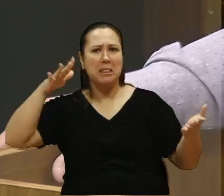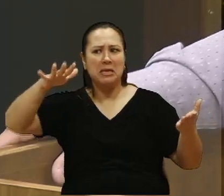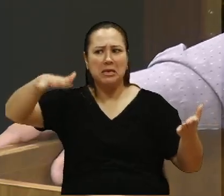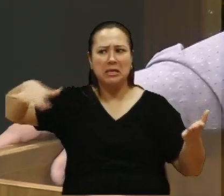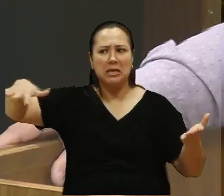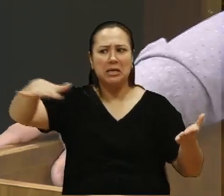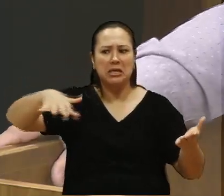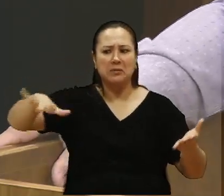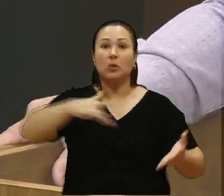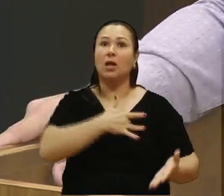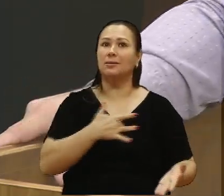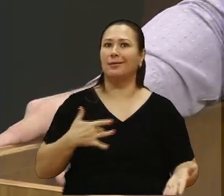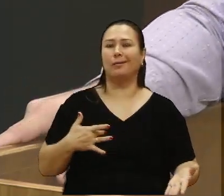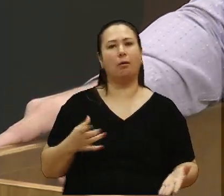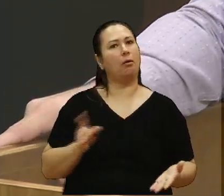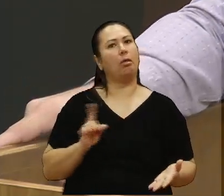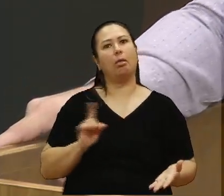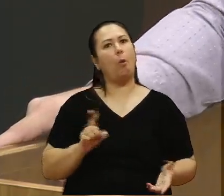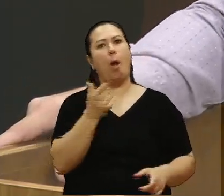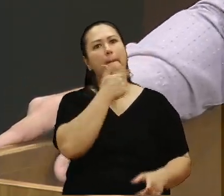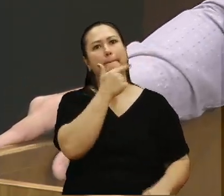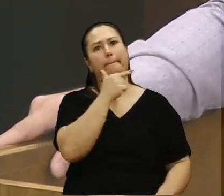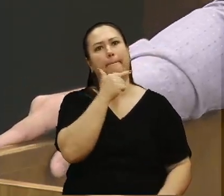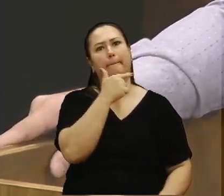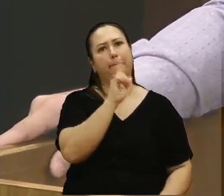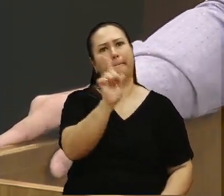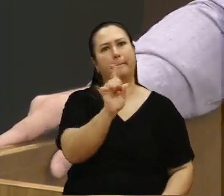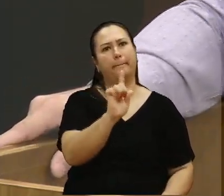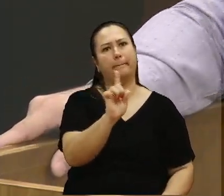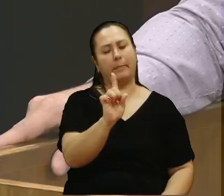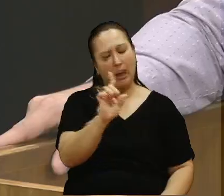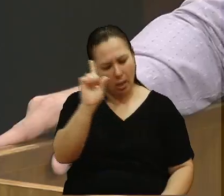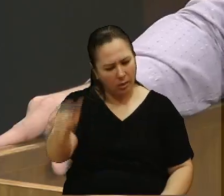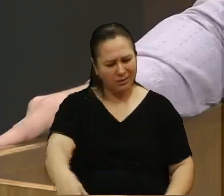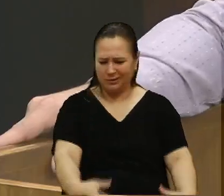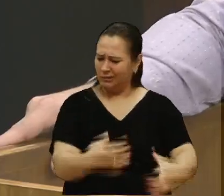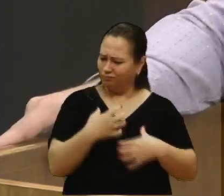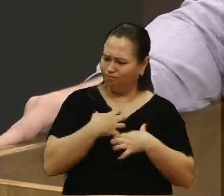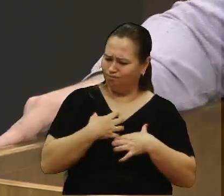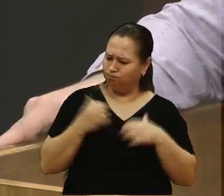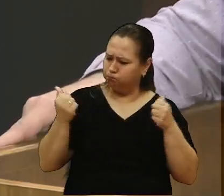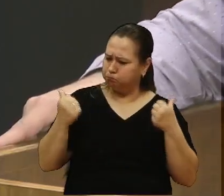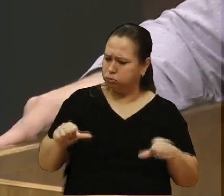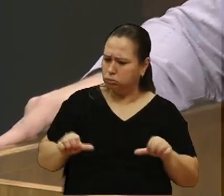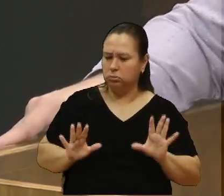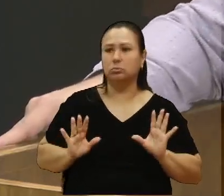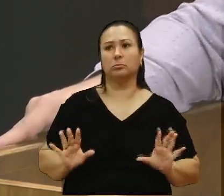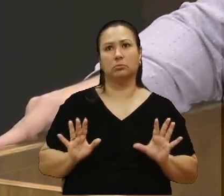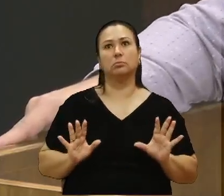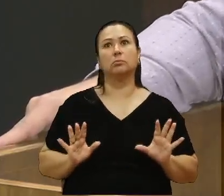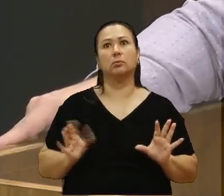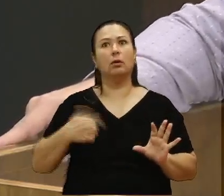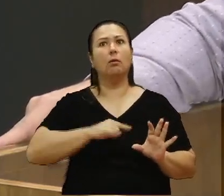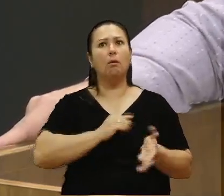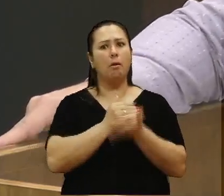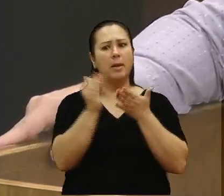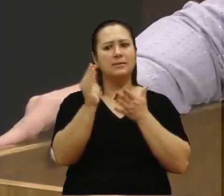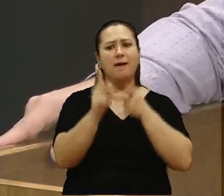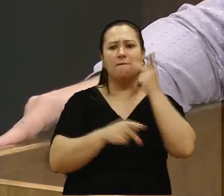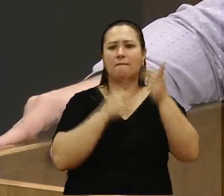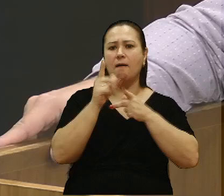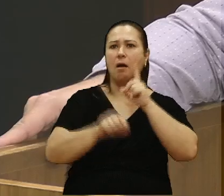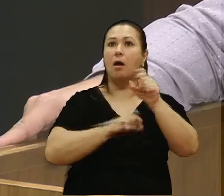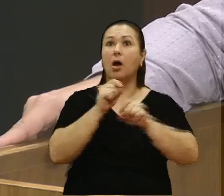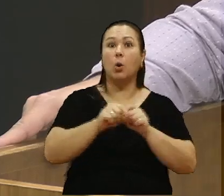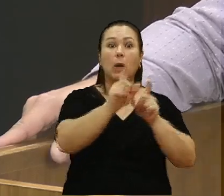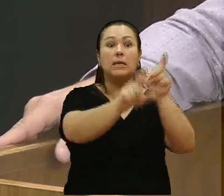saúde. E isso não é para rir. Isso é para se indignar. E eu quis começar a fala nos citando,